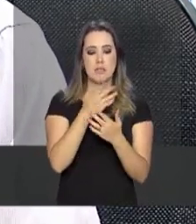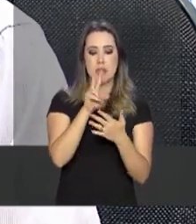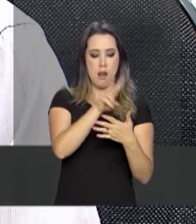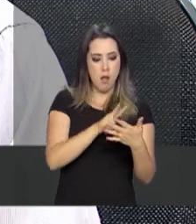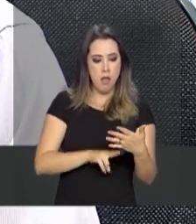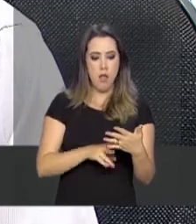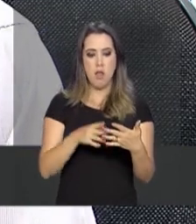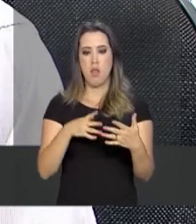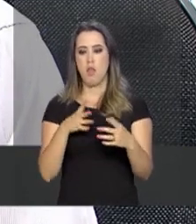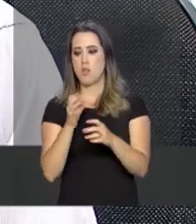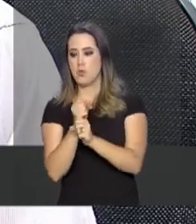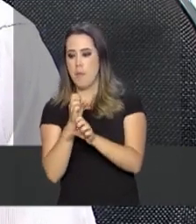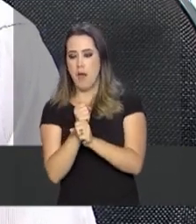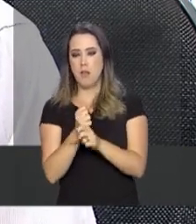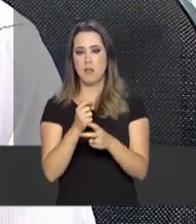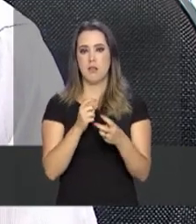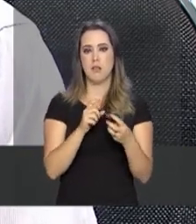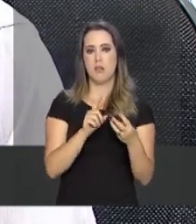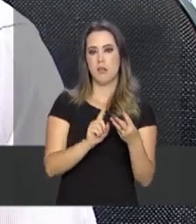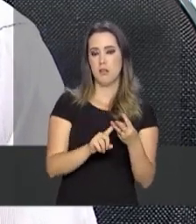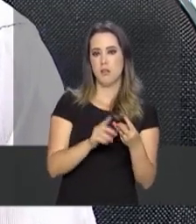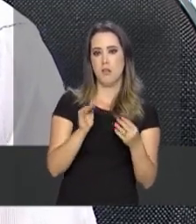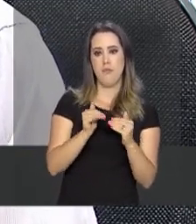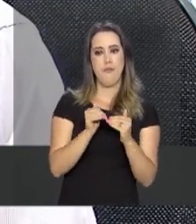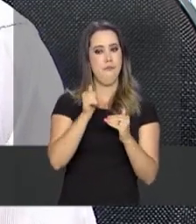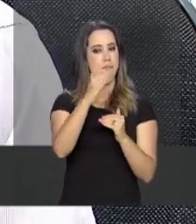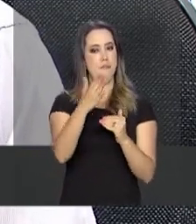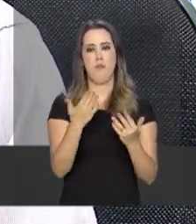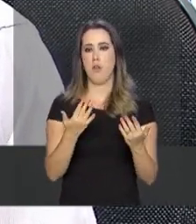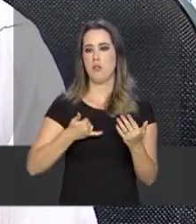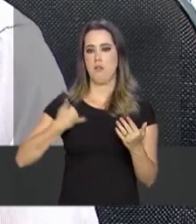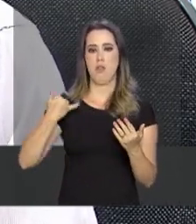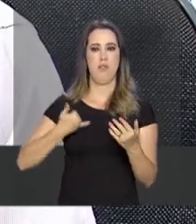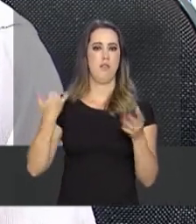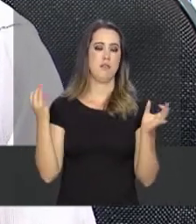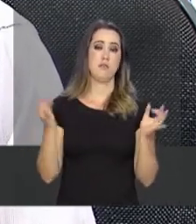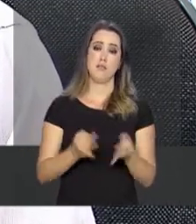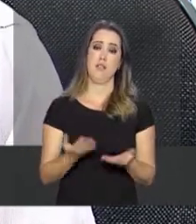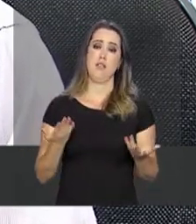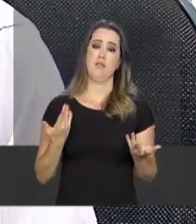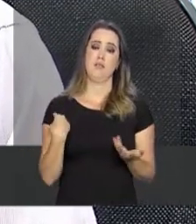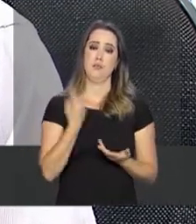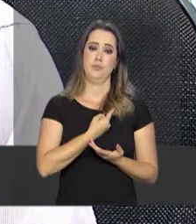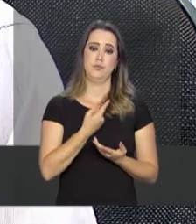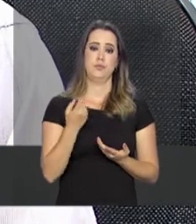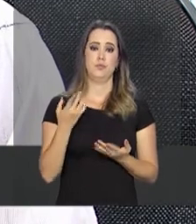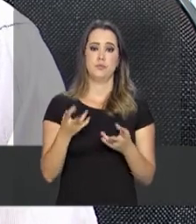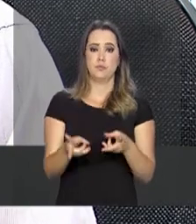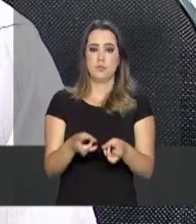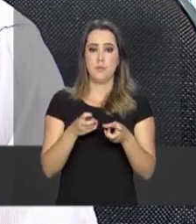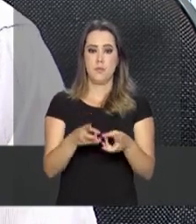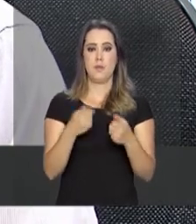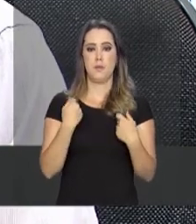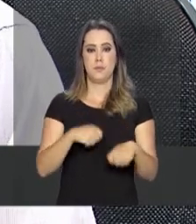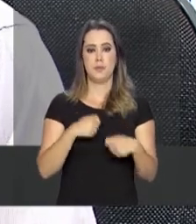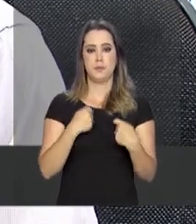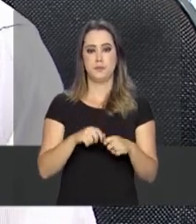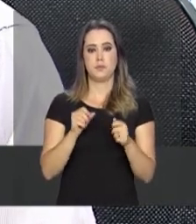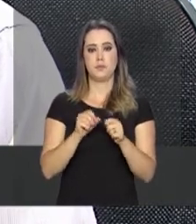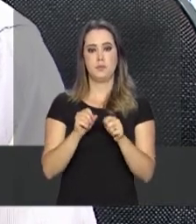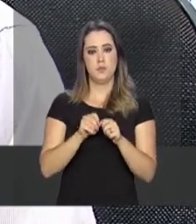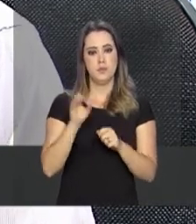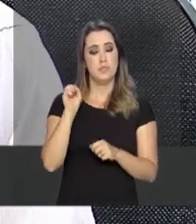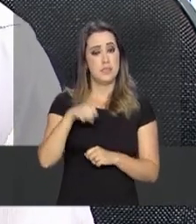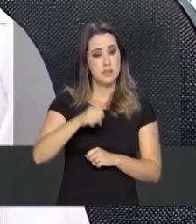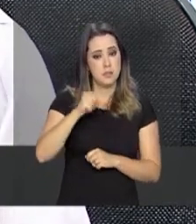não conseguir somar, e fora da faixa etária na qual ele está hoje, a gente percebe que a gente precisa fazer sim